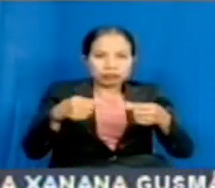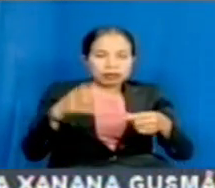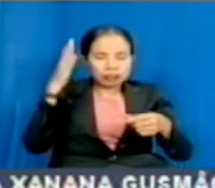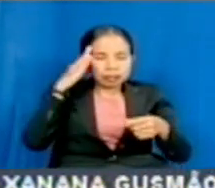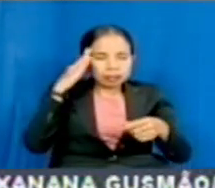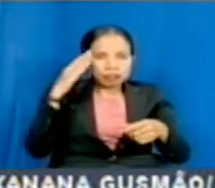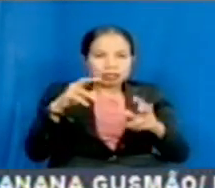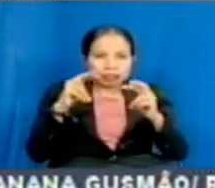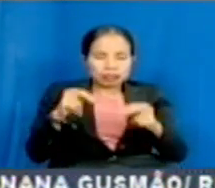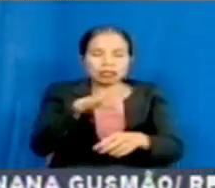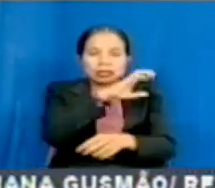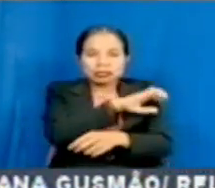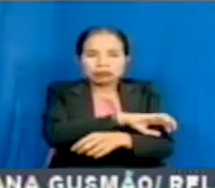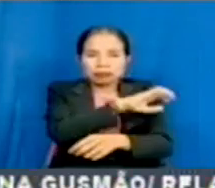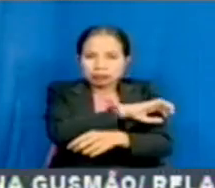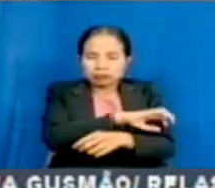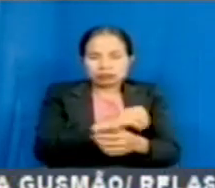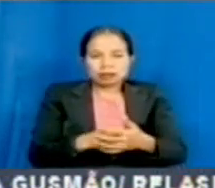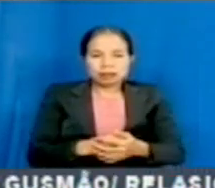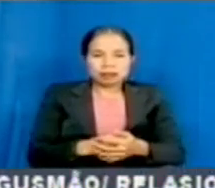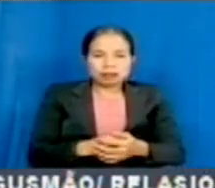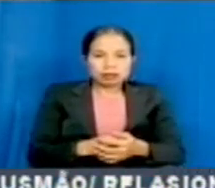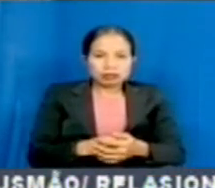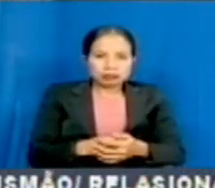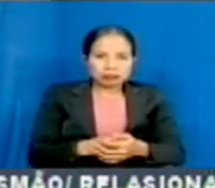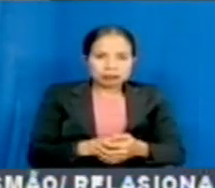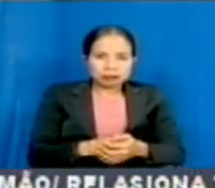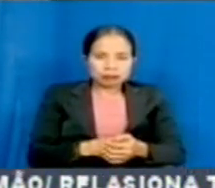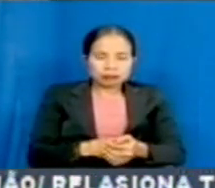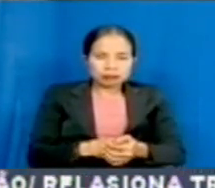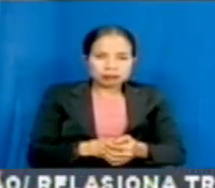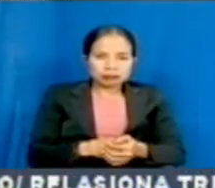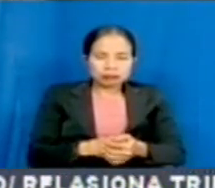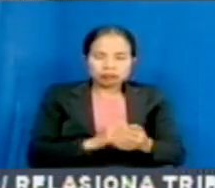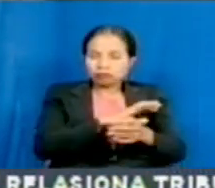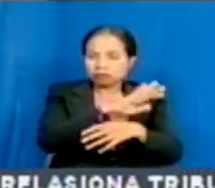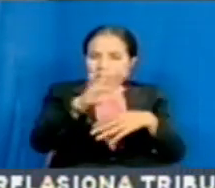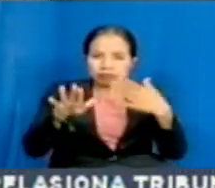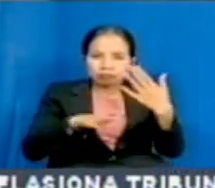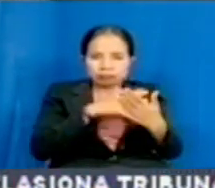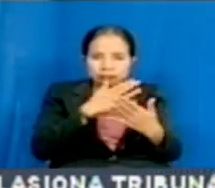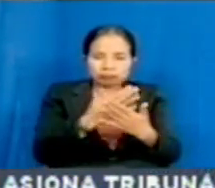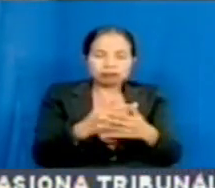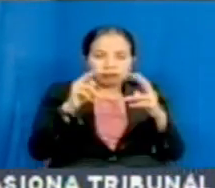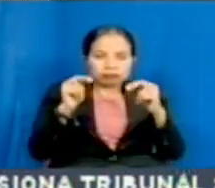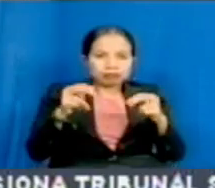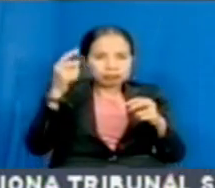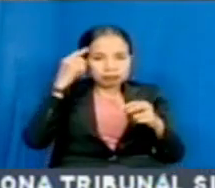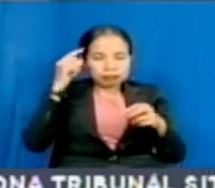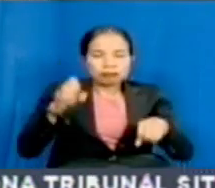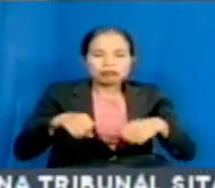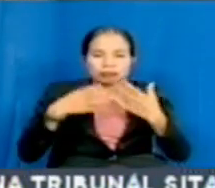pela obrigação de segurança, e está para cozir até besira. Pode ser, né? Tem cano. Ou